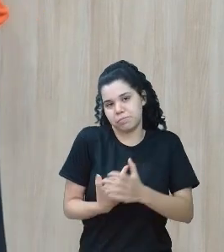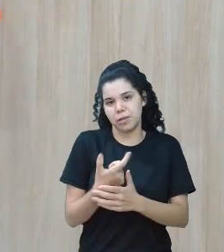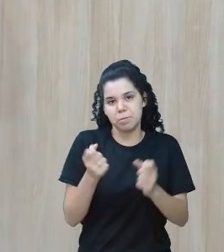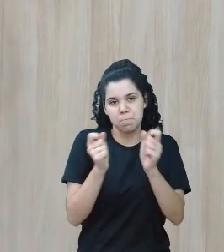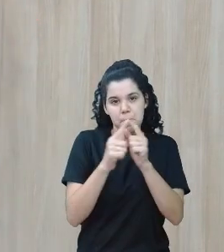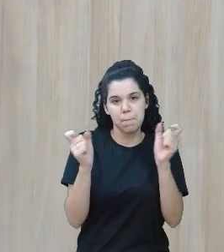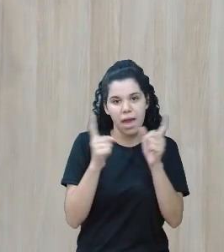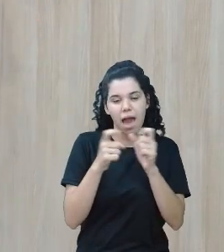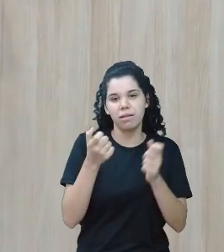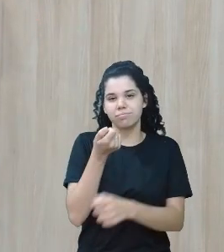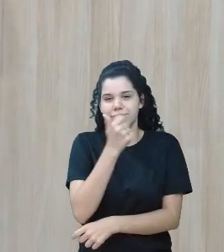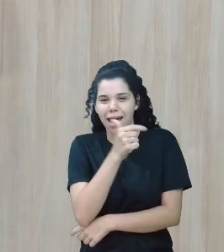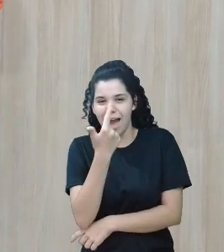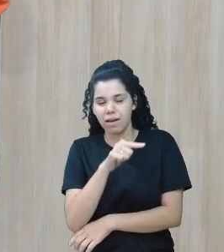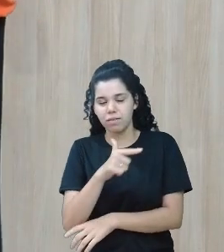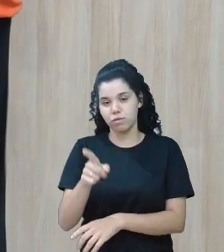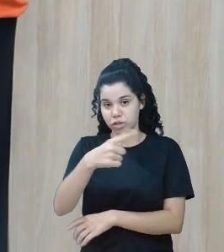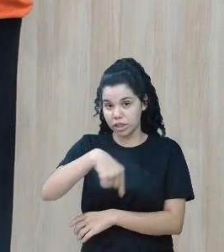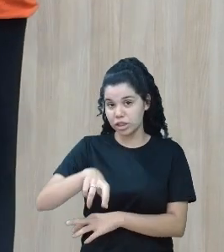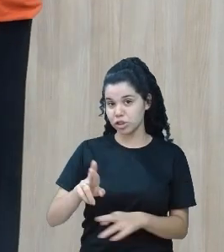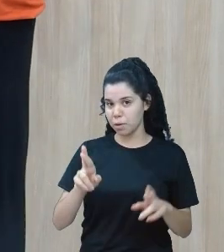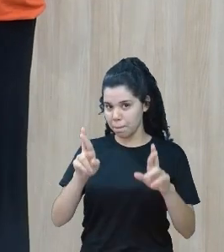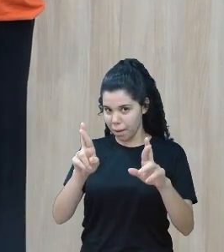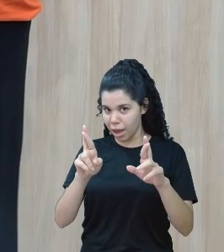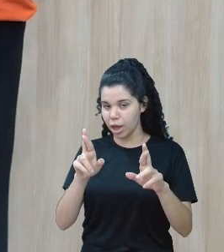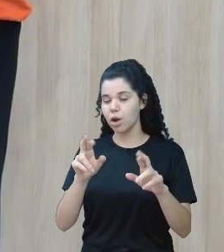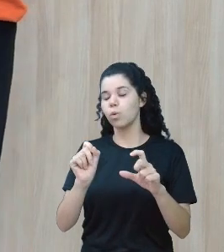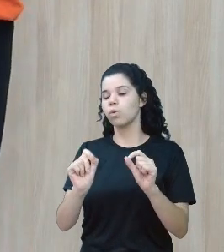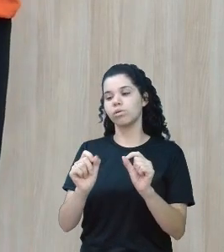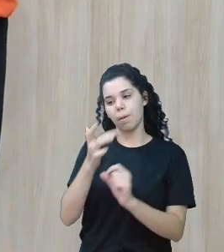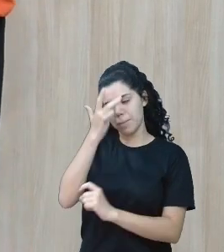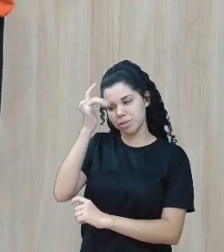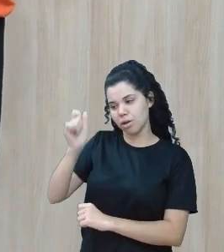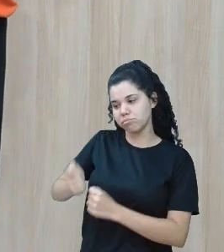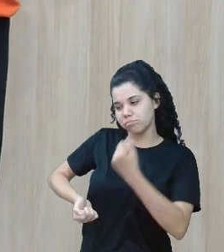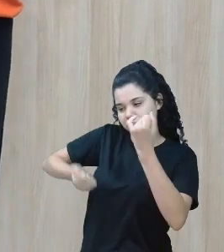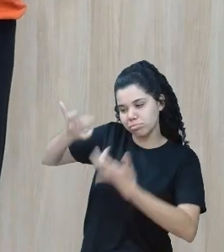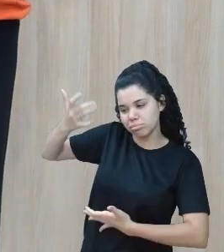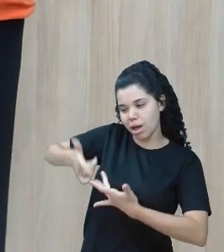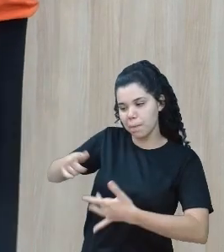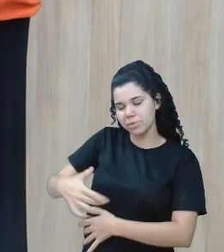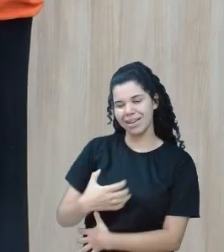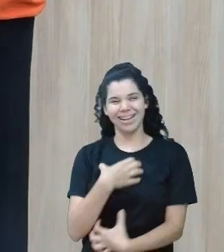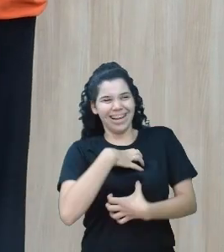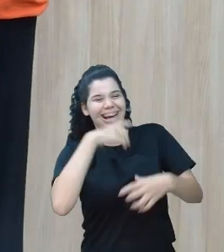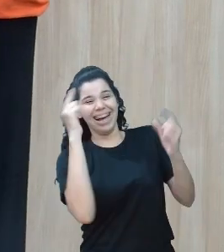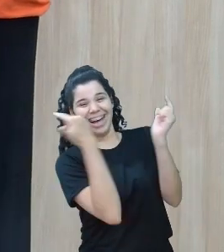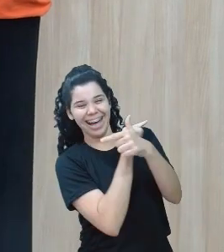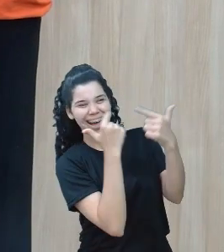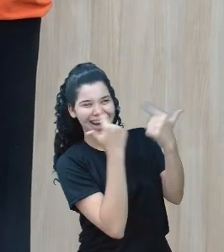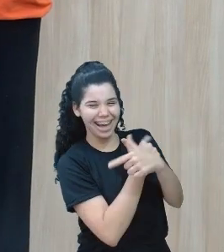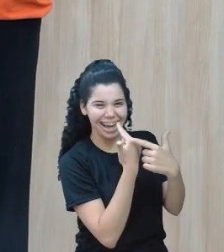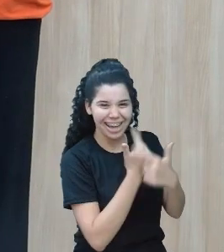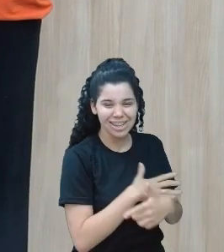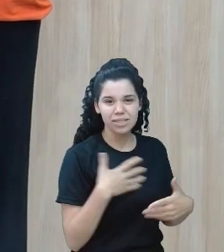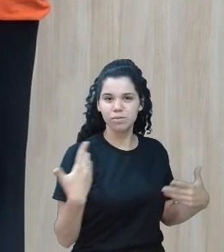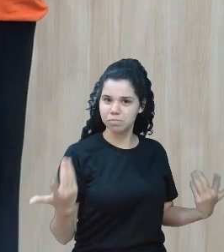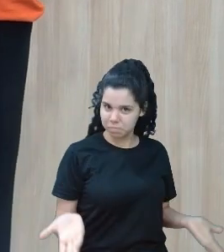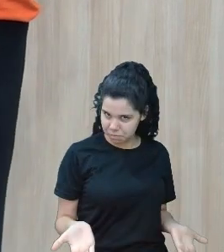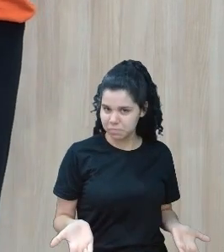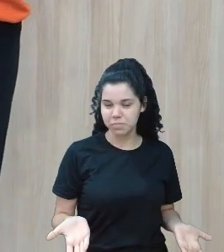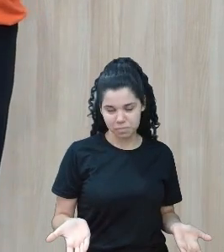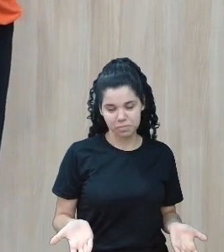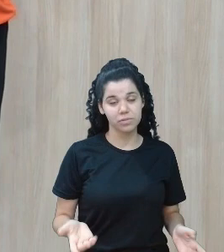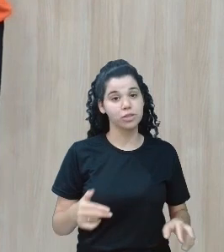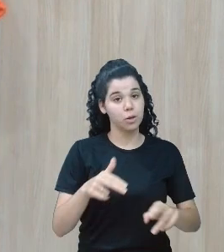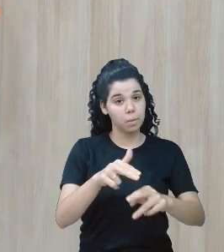você espera, porque o outro ninguém é obrigado a nada, mas você espera que o outro vá rir das suas piadas, né? Então,